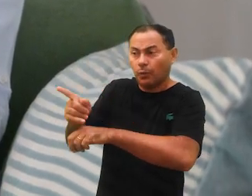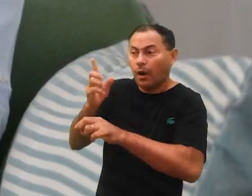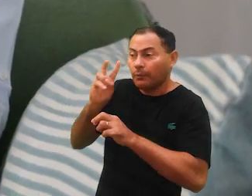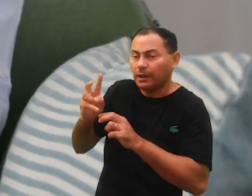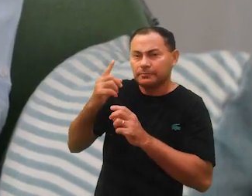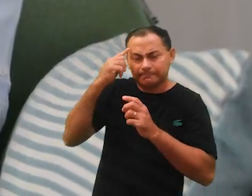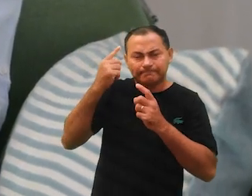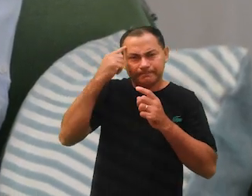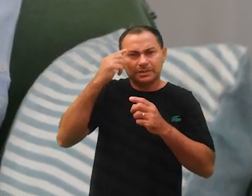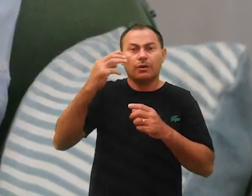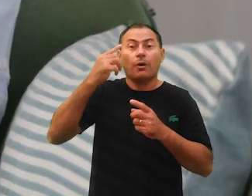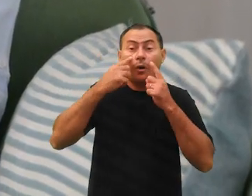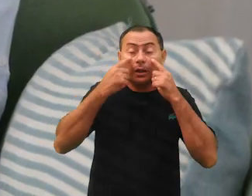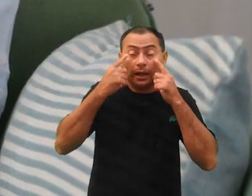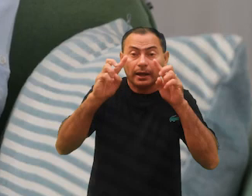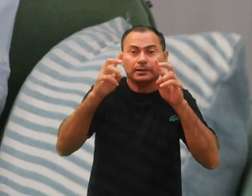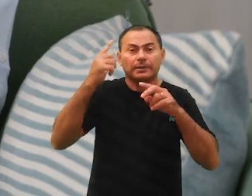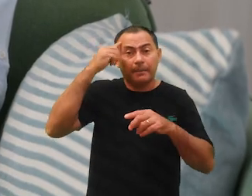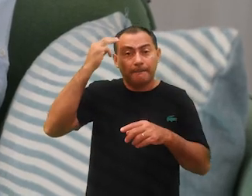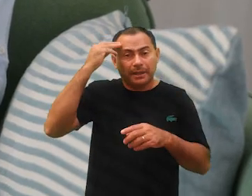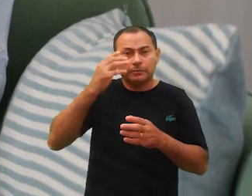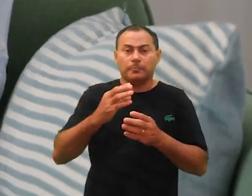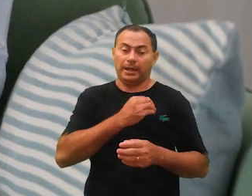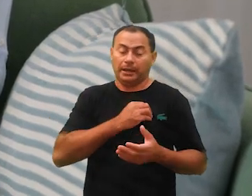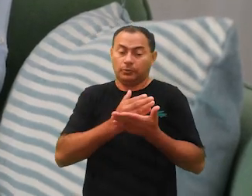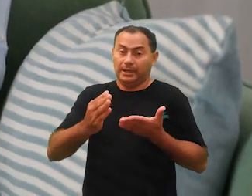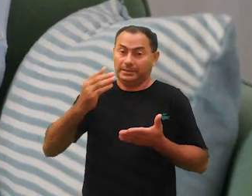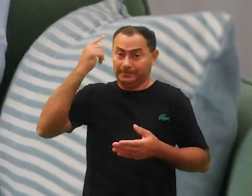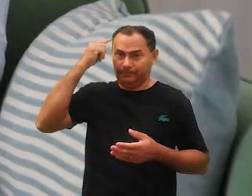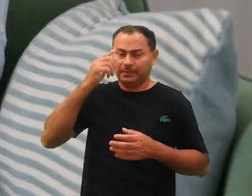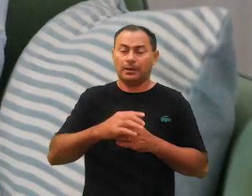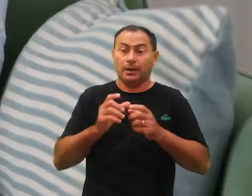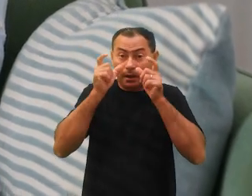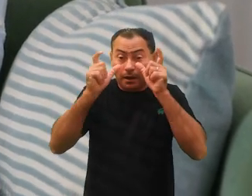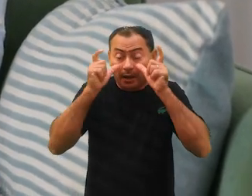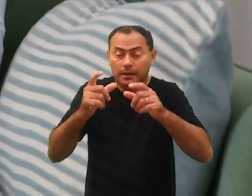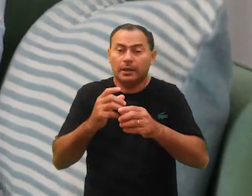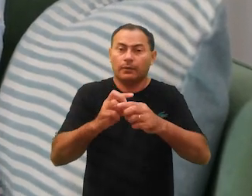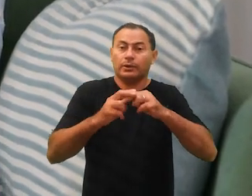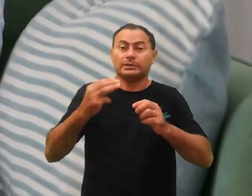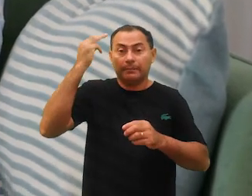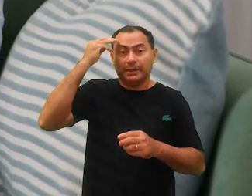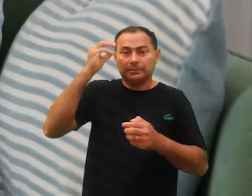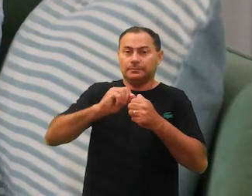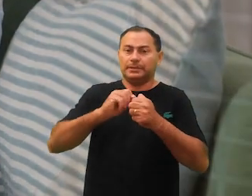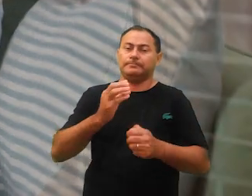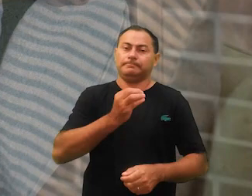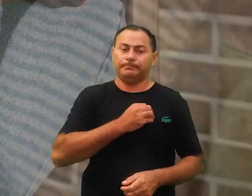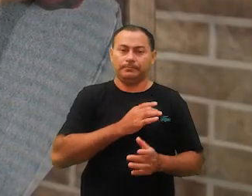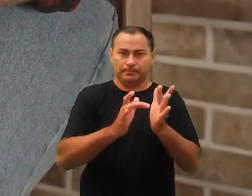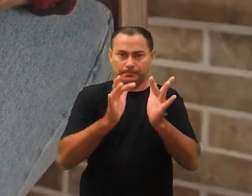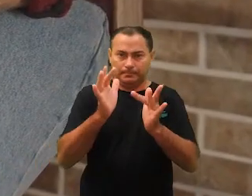seu olhar e sua mente, porque o pecado começa na sua mente. A cobiça é um produto da sua mente e leva ao